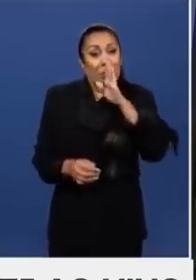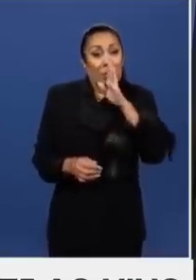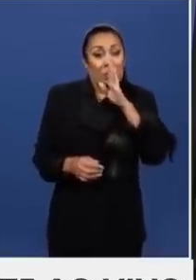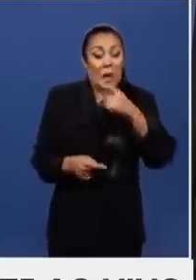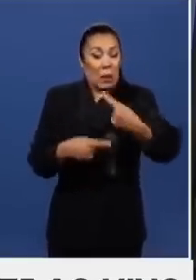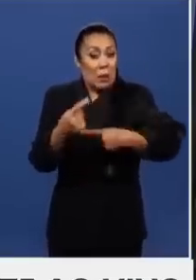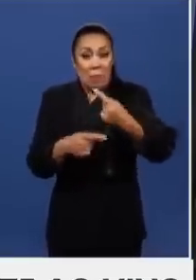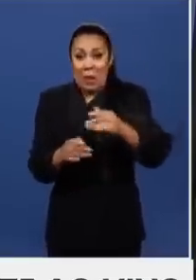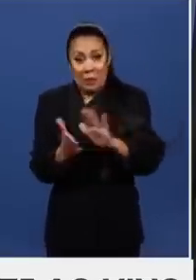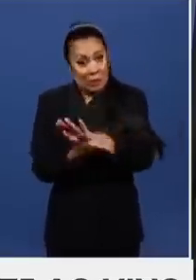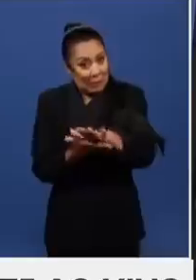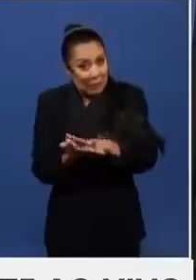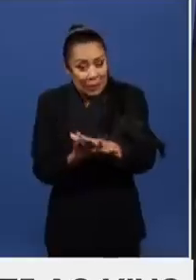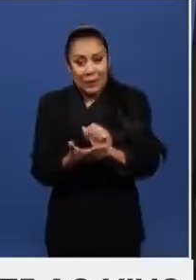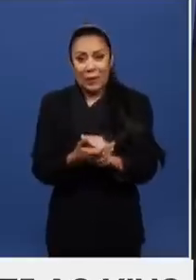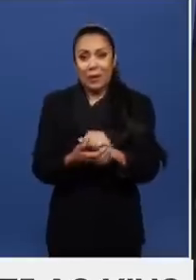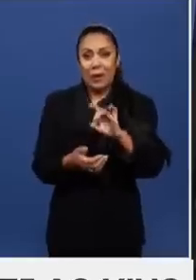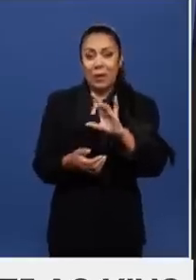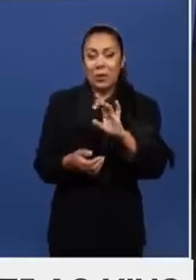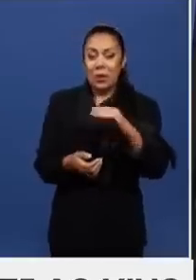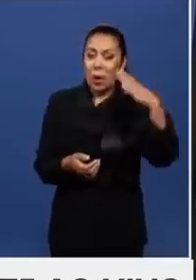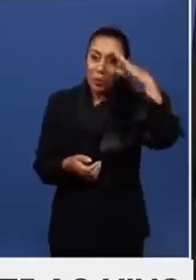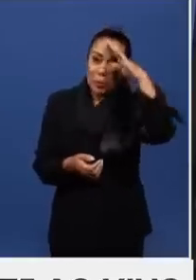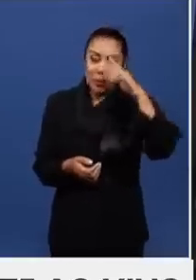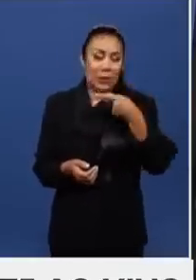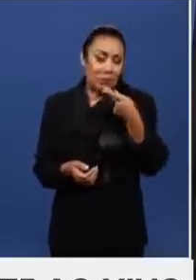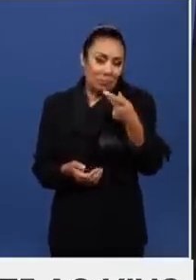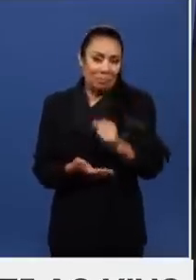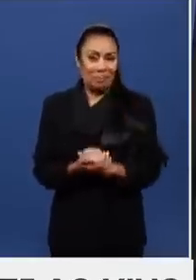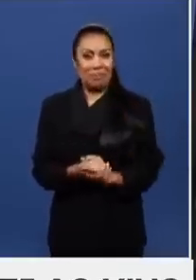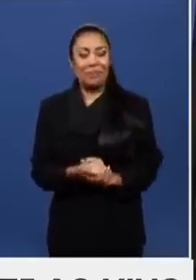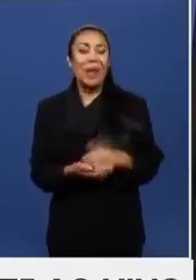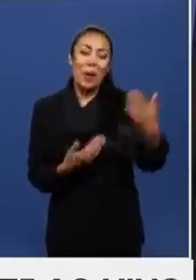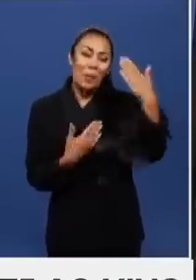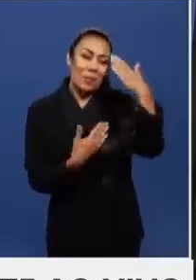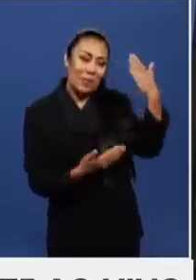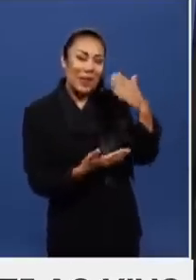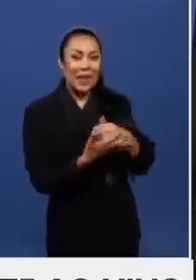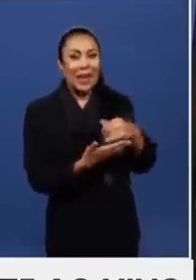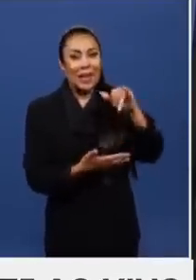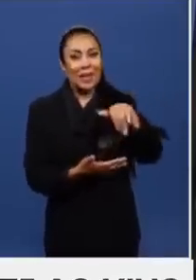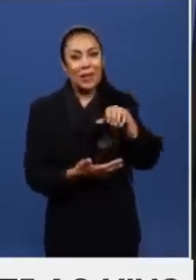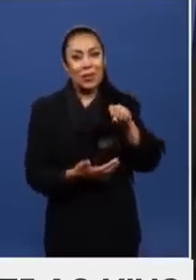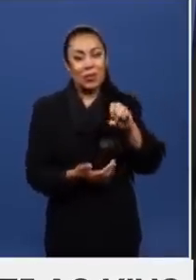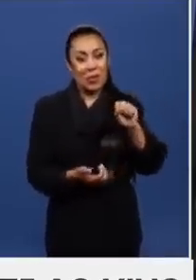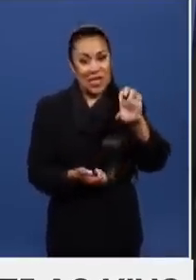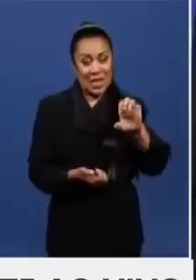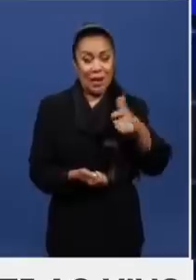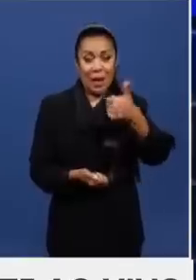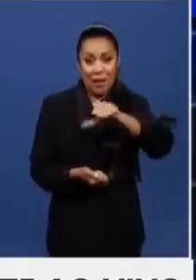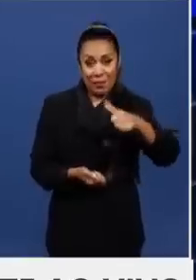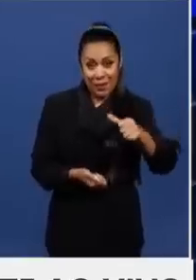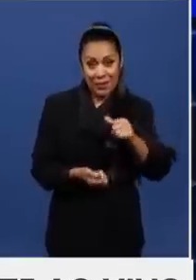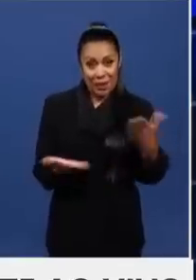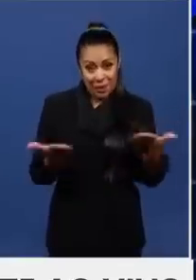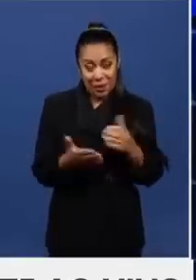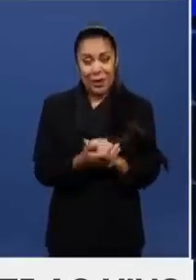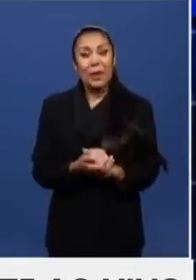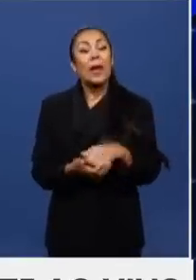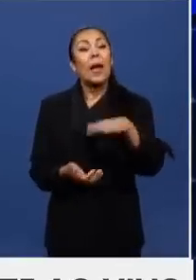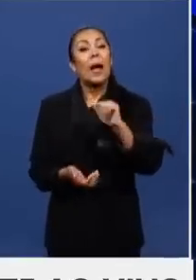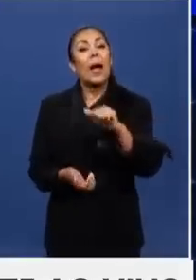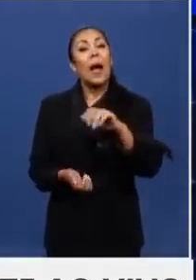debate e vai ficar só com a versão do Bolsonaro. Pois é, isso aí. Obrigado, viu? José Obrigado. Roberto de Toledo aqui trazendo a avaliação dele. Alberto Bombig